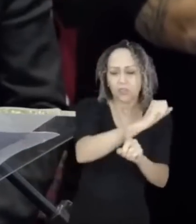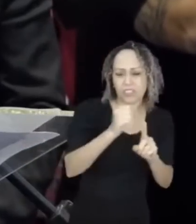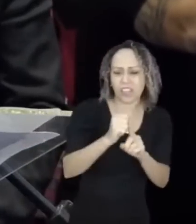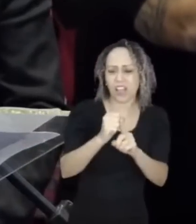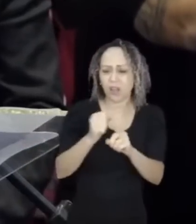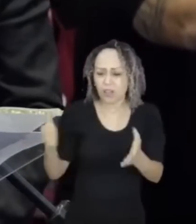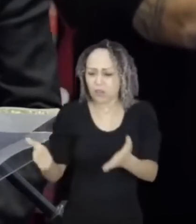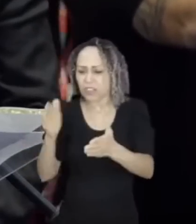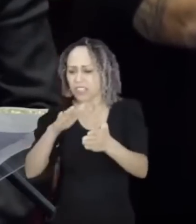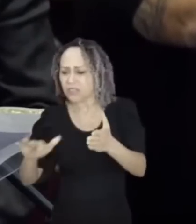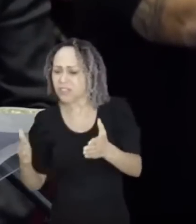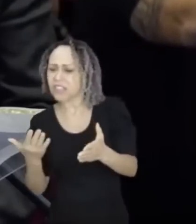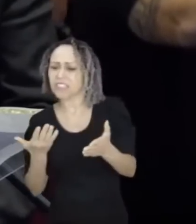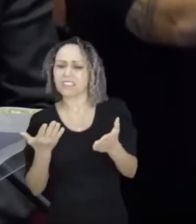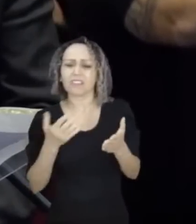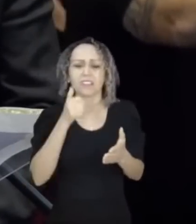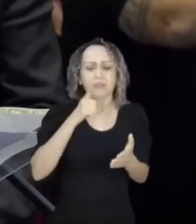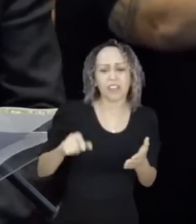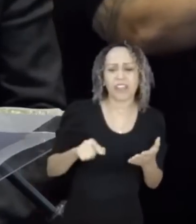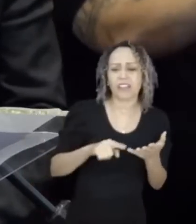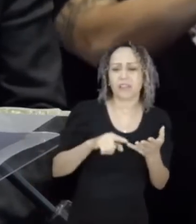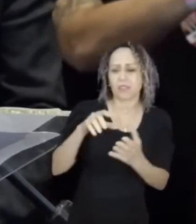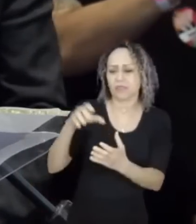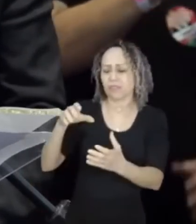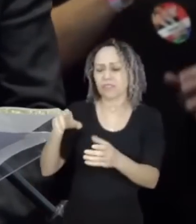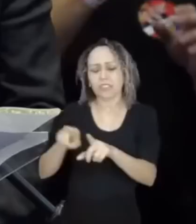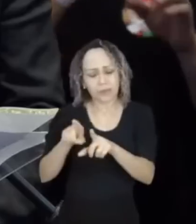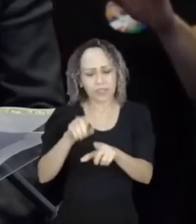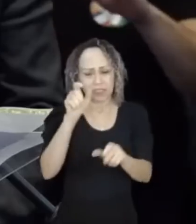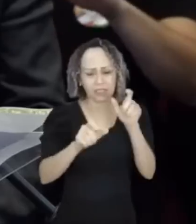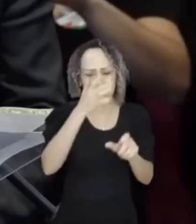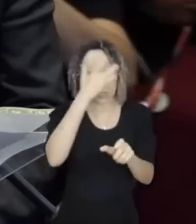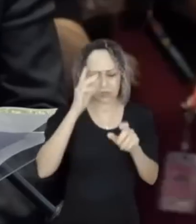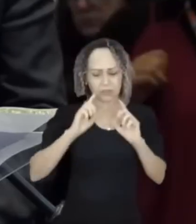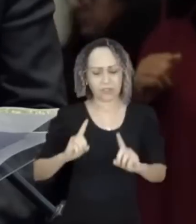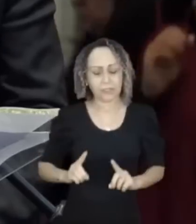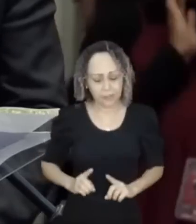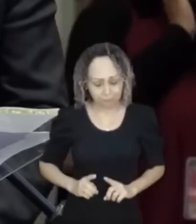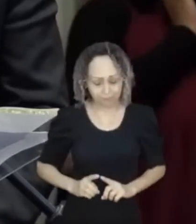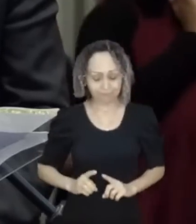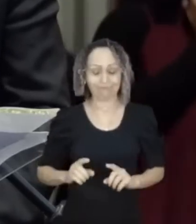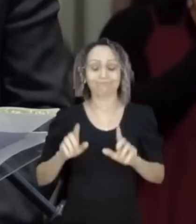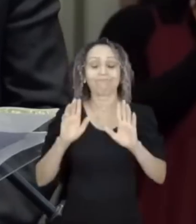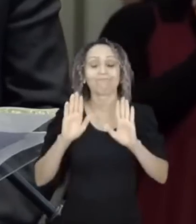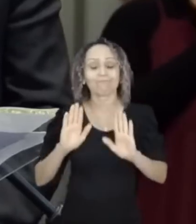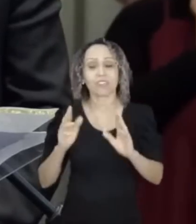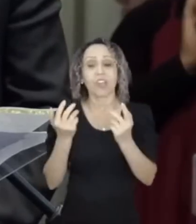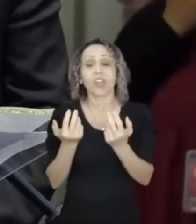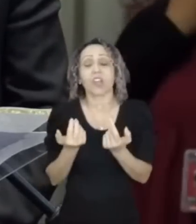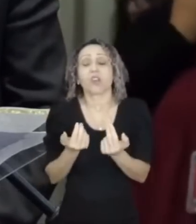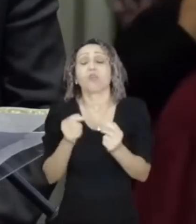mulheres, dos idosos e das pessoas com deficiência. Da mesma forma, é bem-vinda a participação de evangélicos